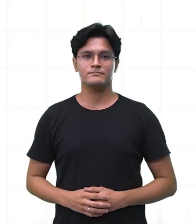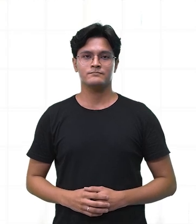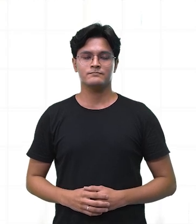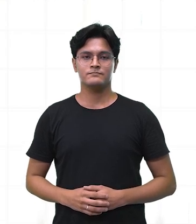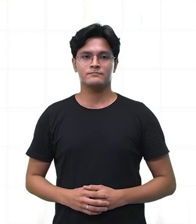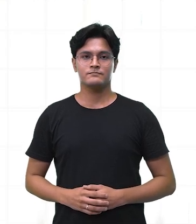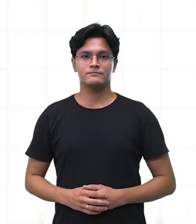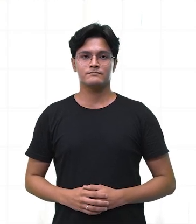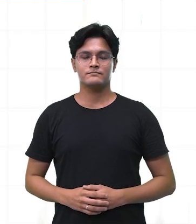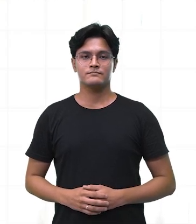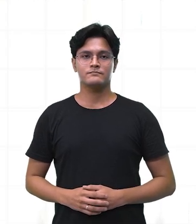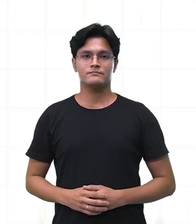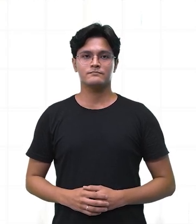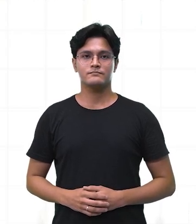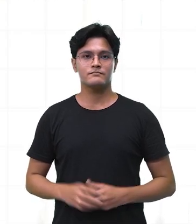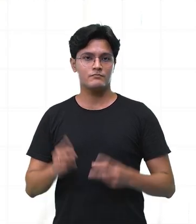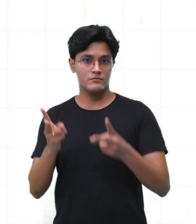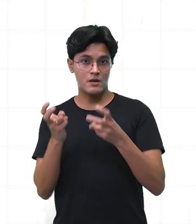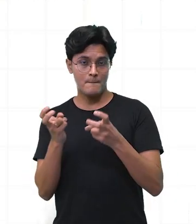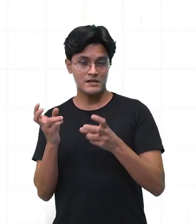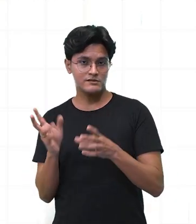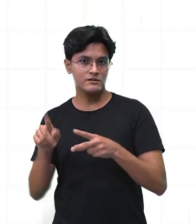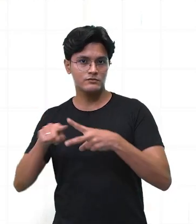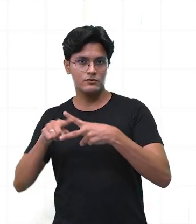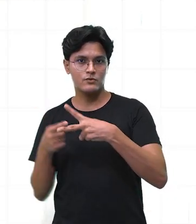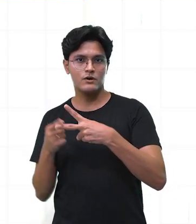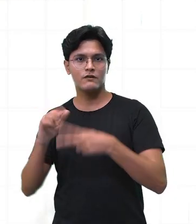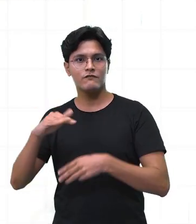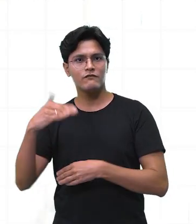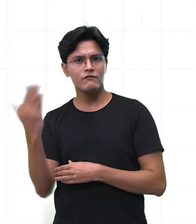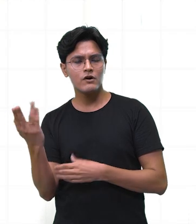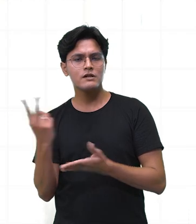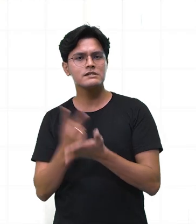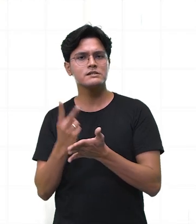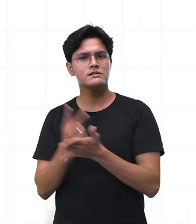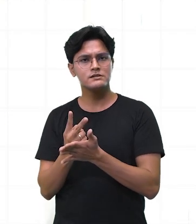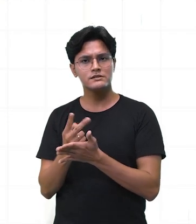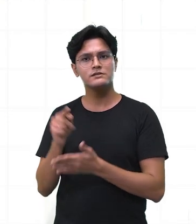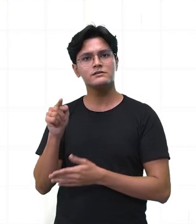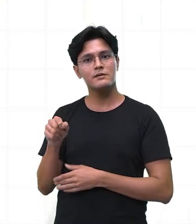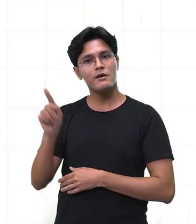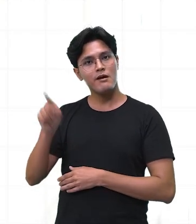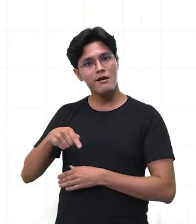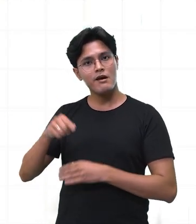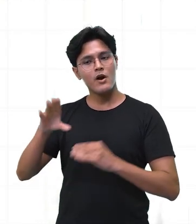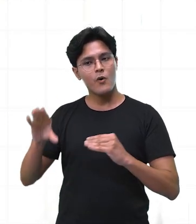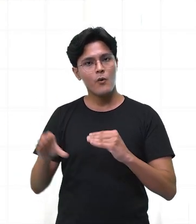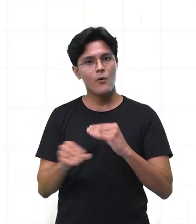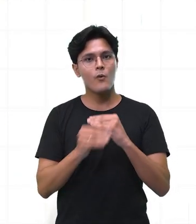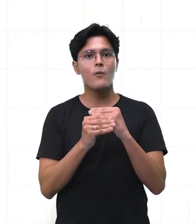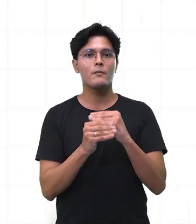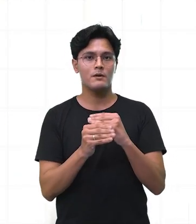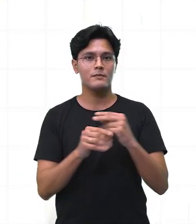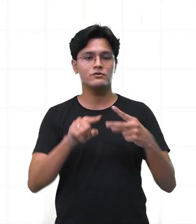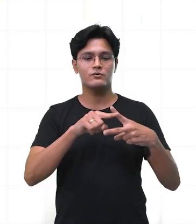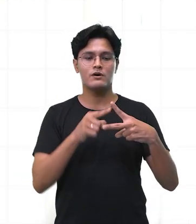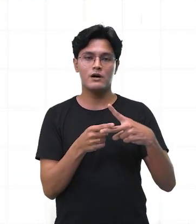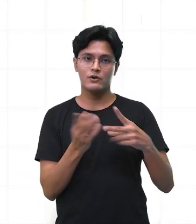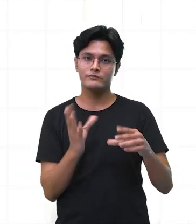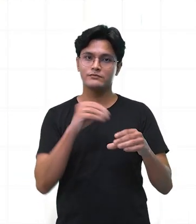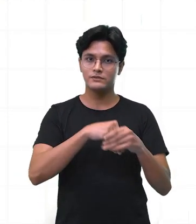Então vejam que o ângulo externo, ele sempre será o complemento do ângulo interno e